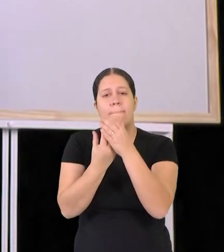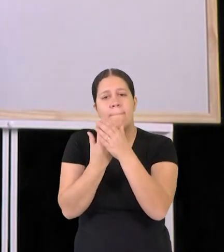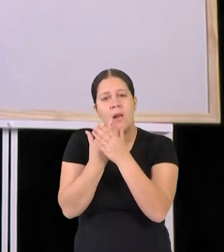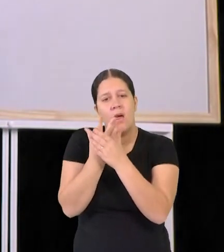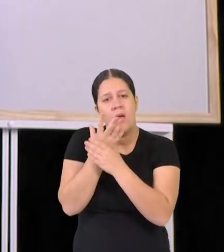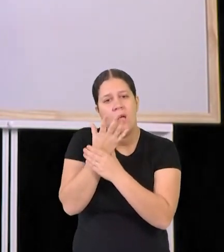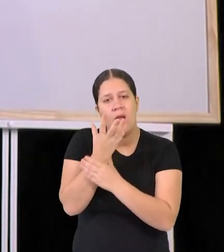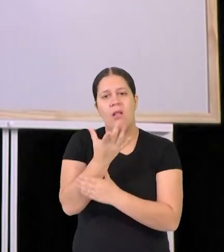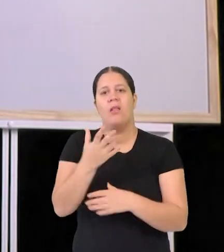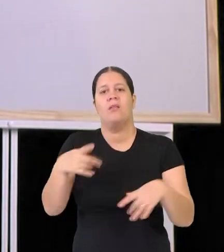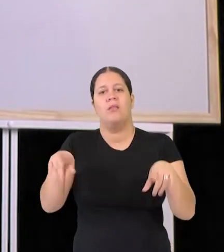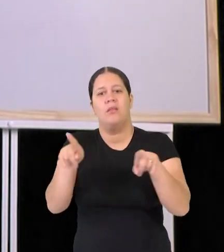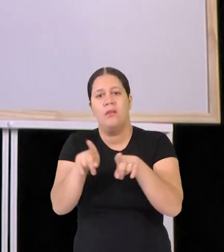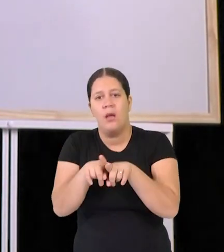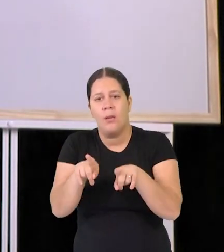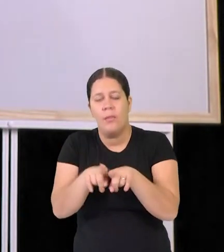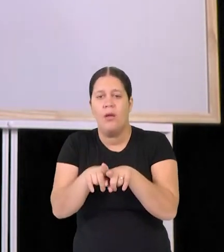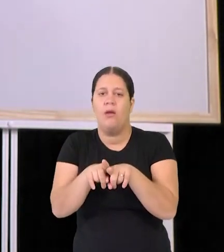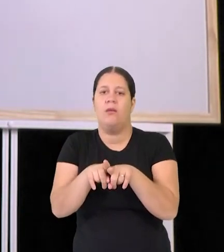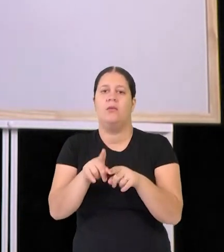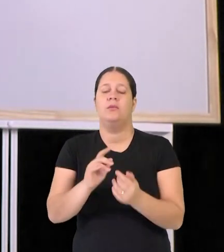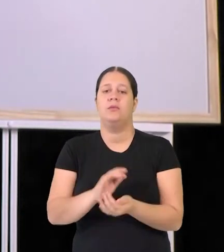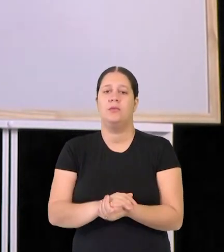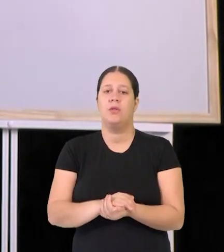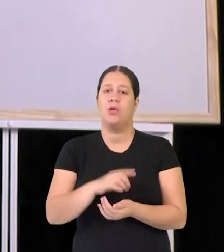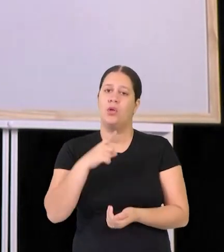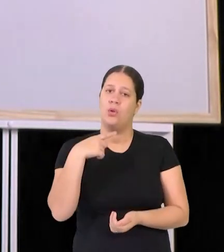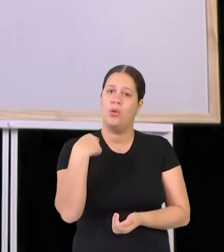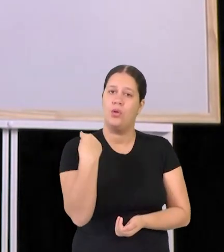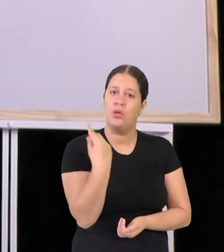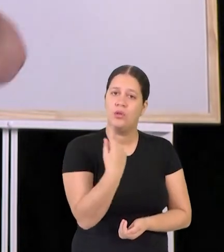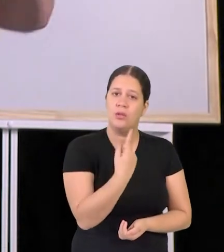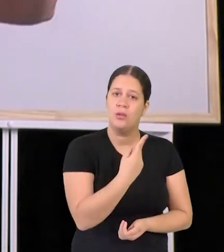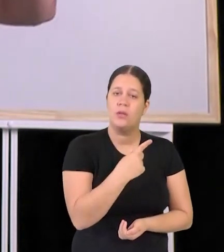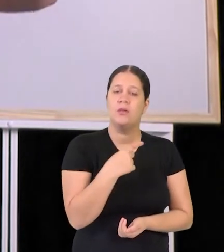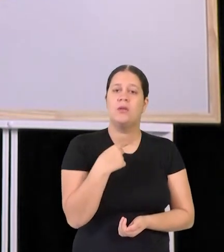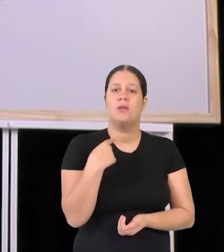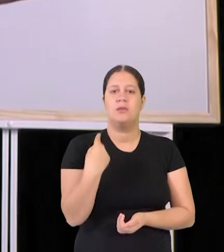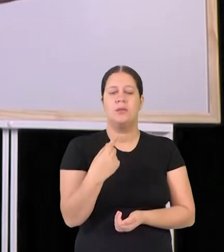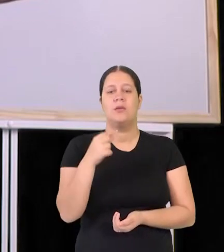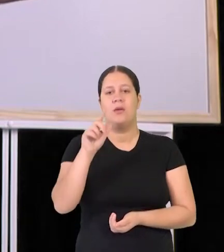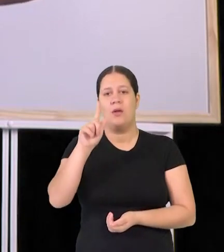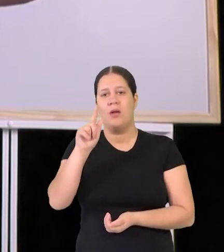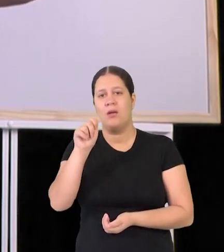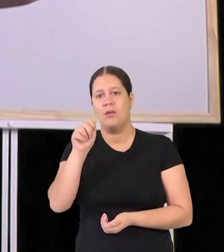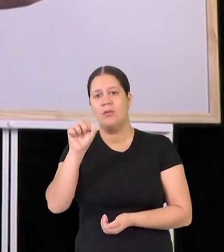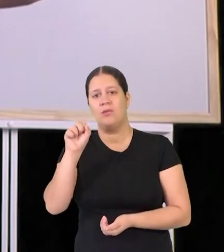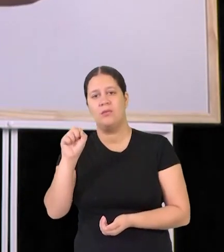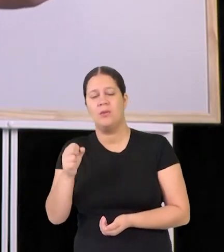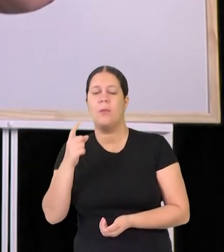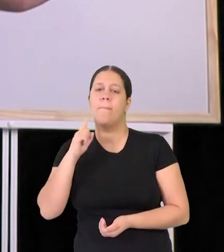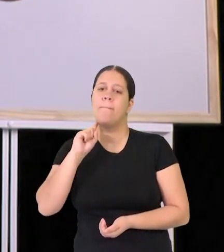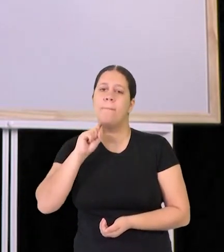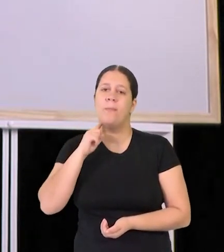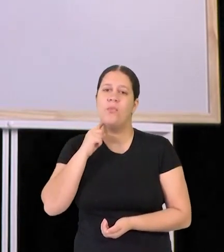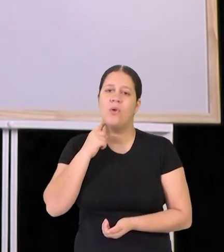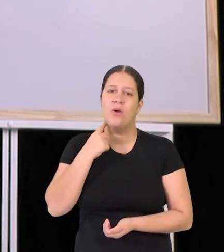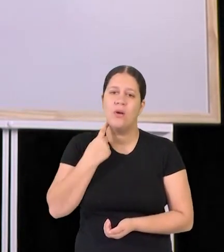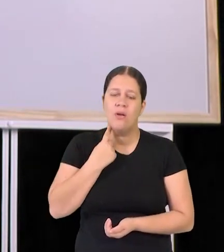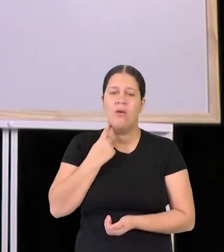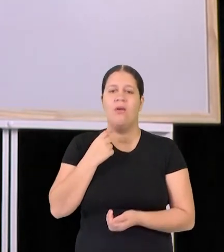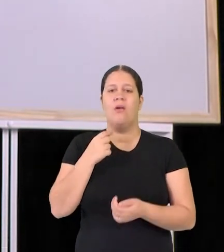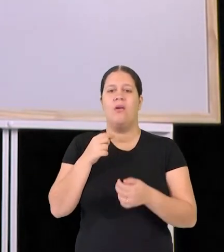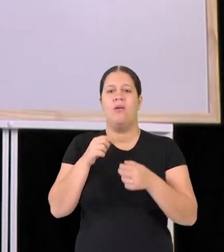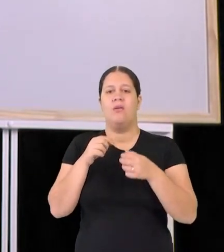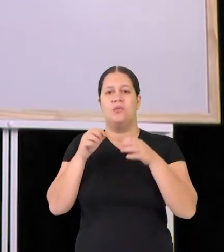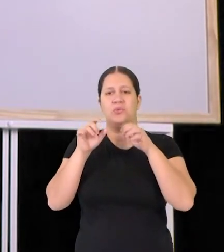com a poluição. Beleza? Então a gente tem a emissão desses gases, certo? A gente tem poluição, a gente está sendo jogado